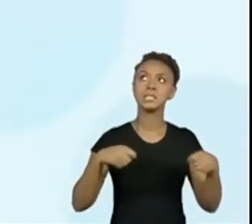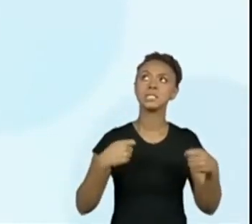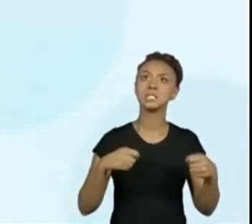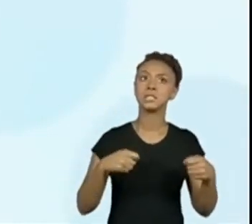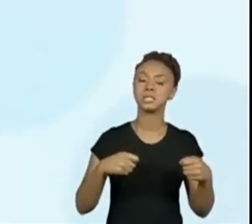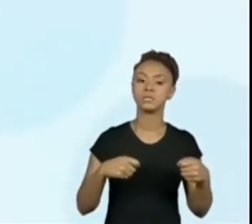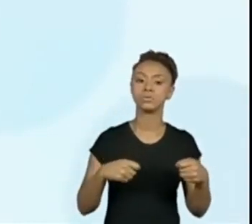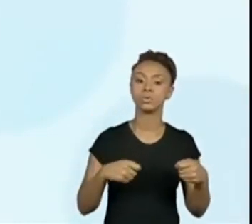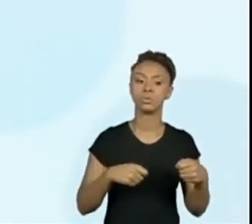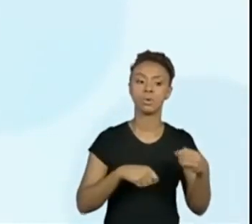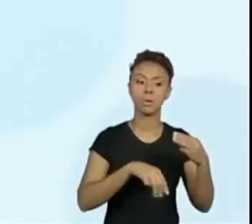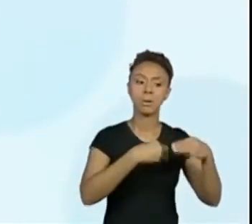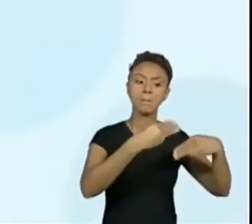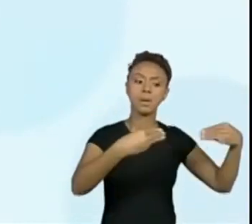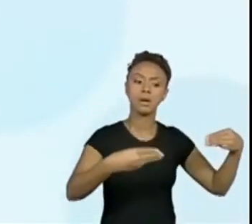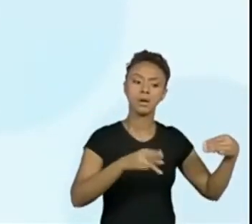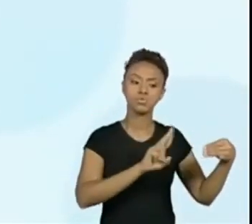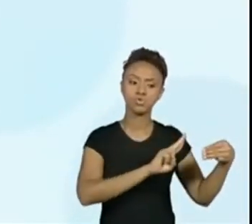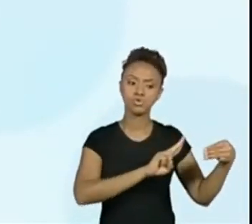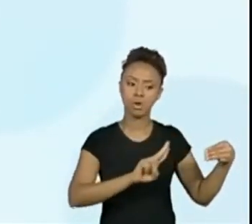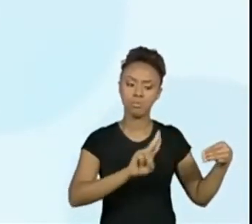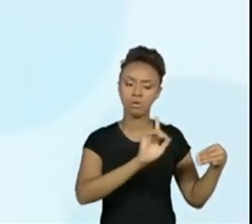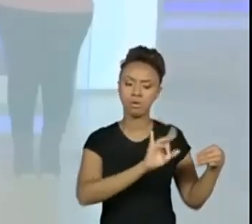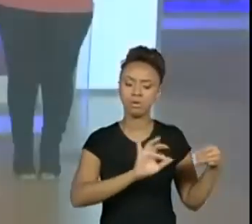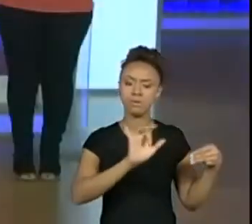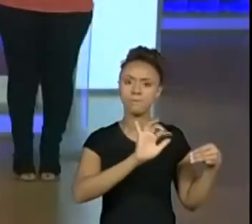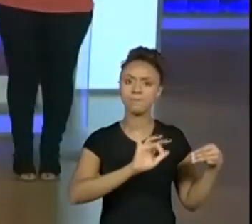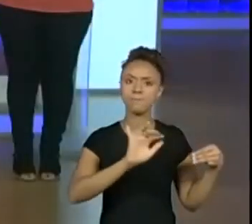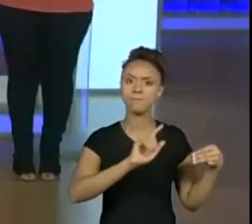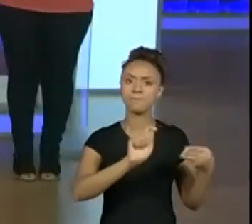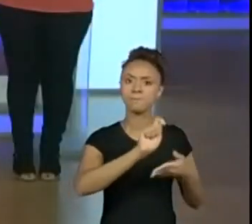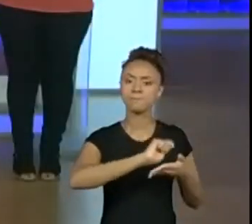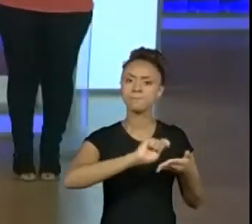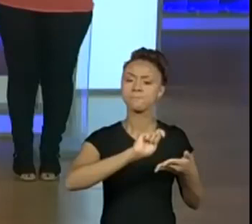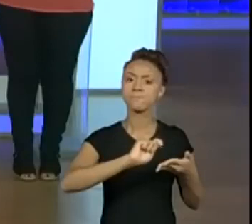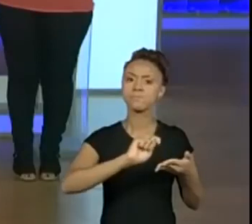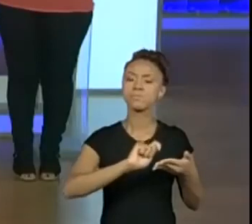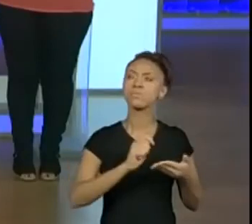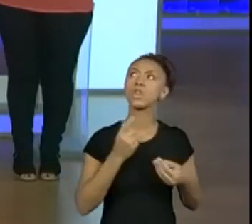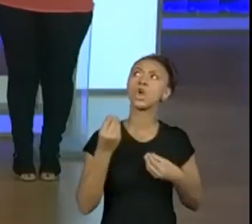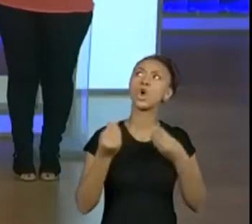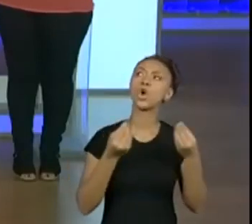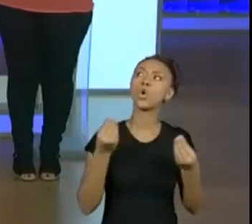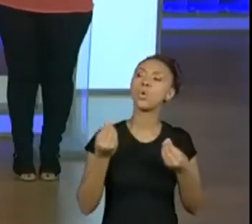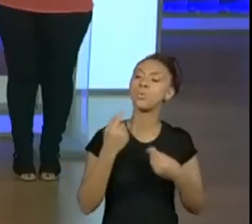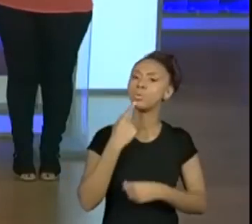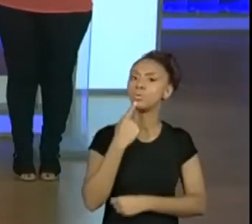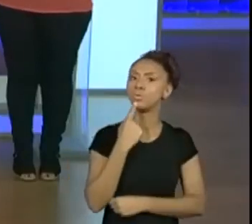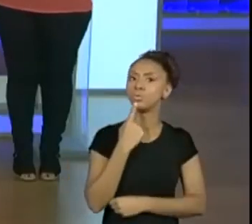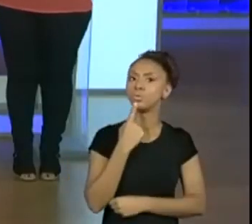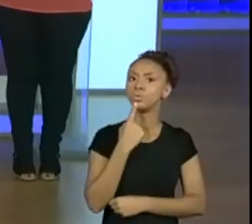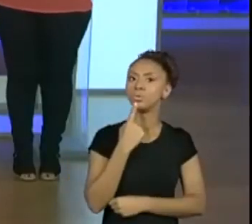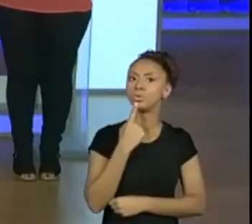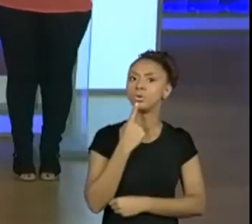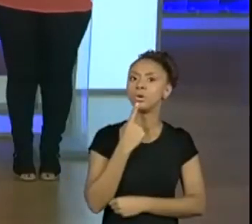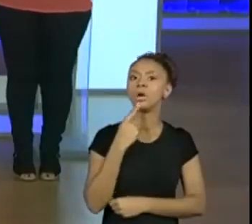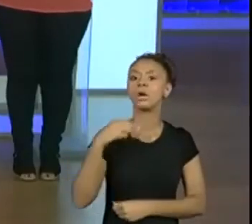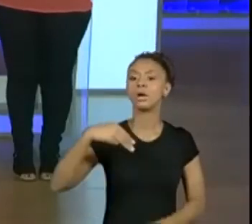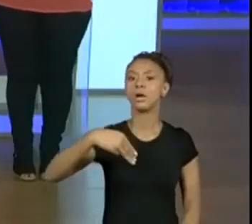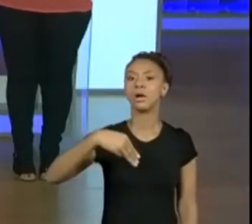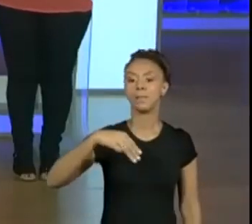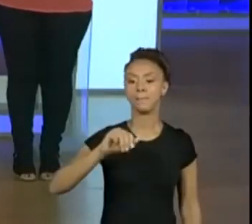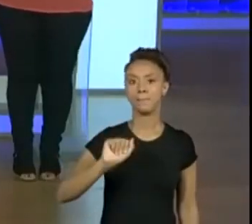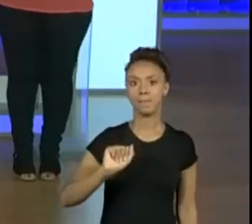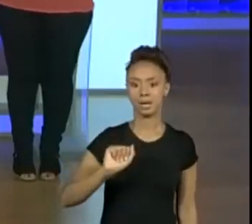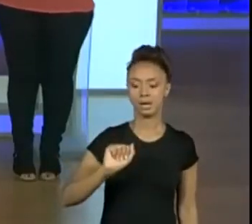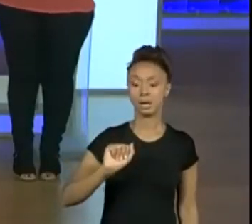macarrão. Eu posso usar o quê do macaco para escrever macarrão? Ali o comecinho, ma. M